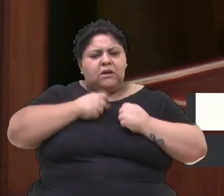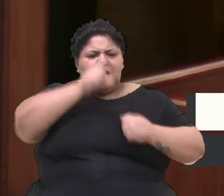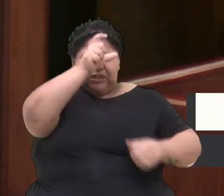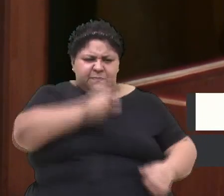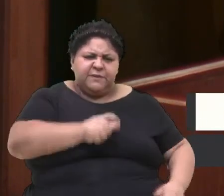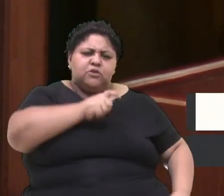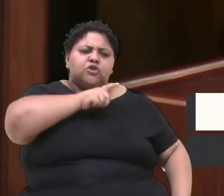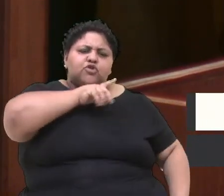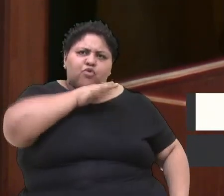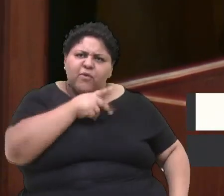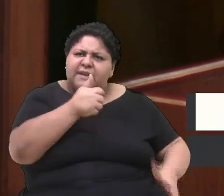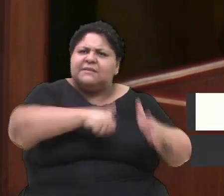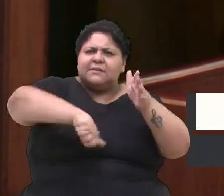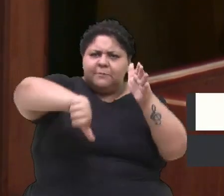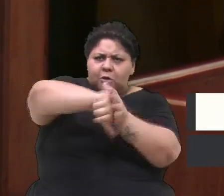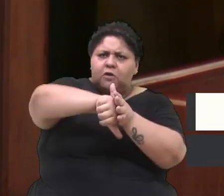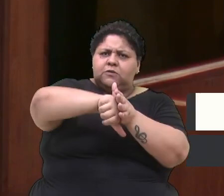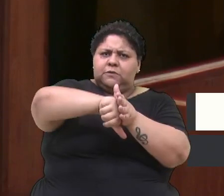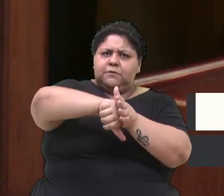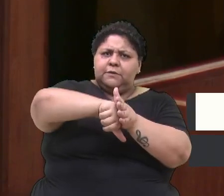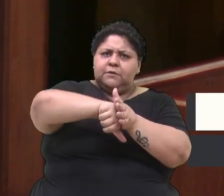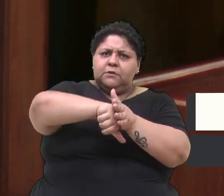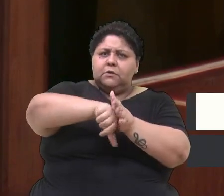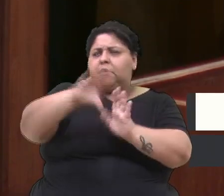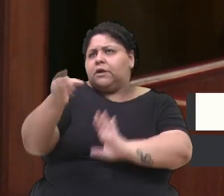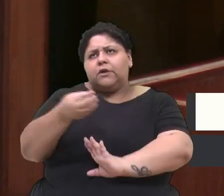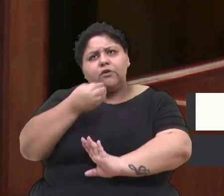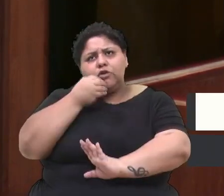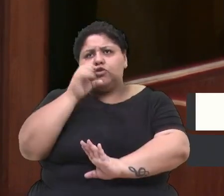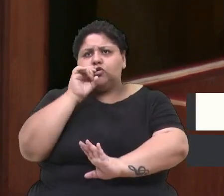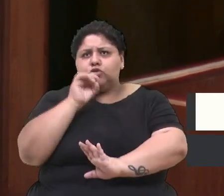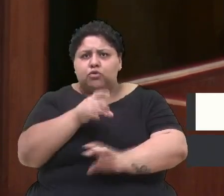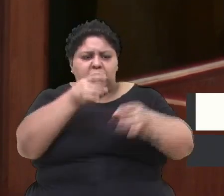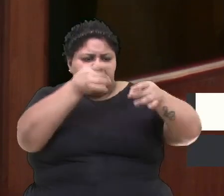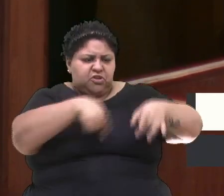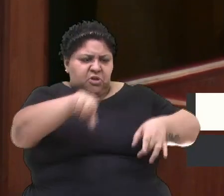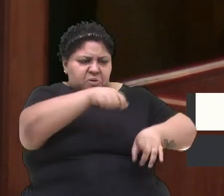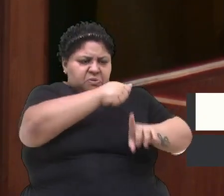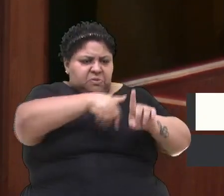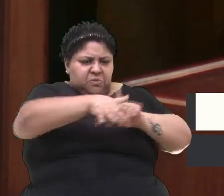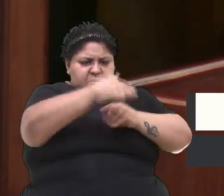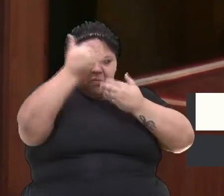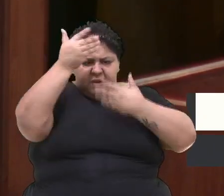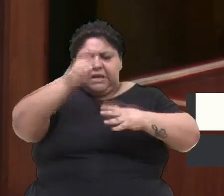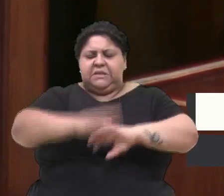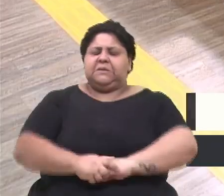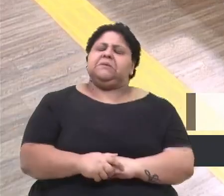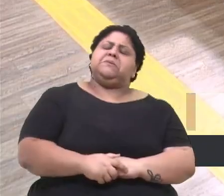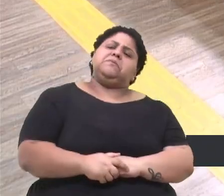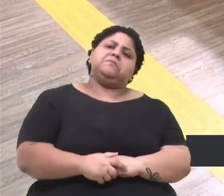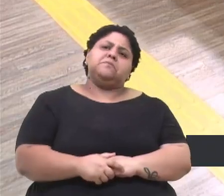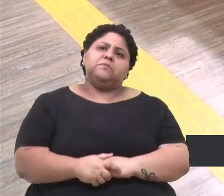esses criminosos, que, de fato, só prejudicam a nossa sociedade. Muito obrigado.